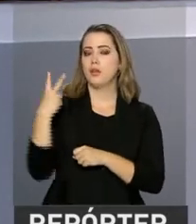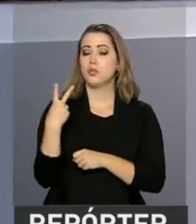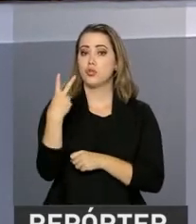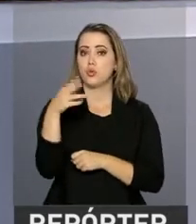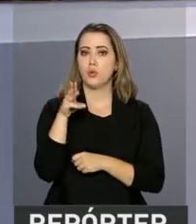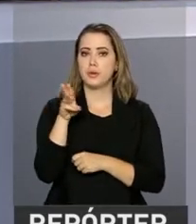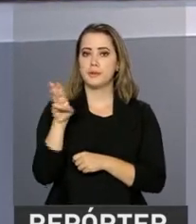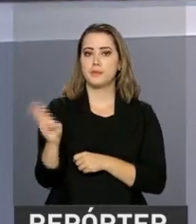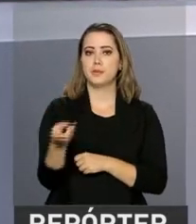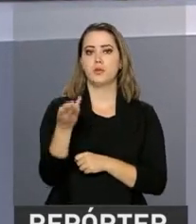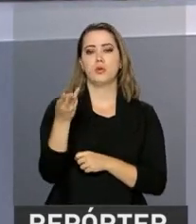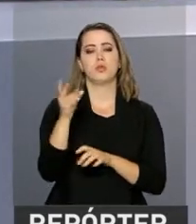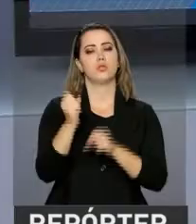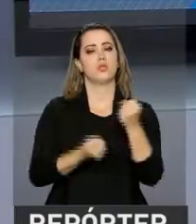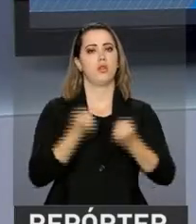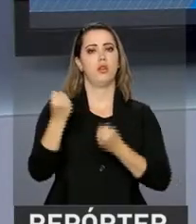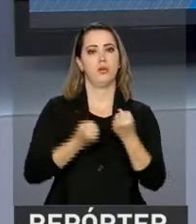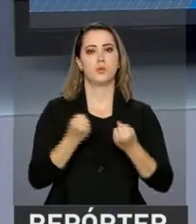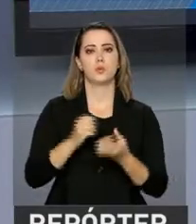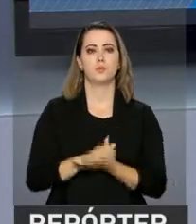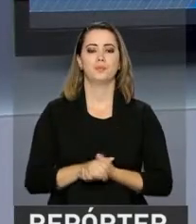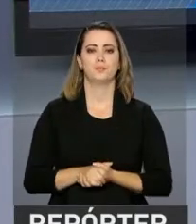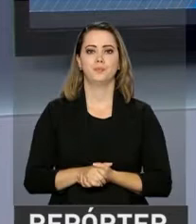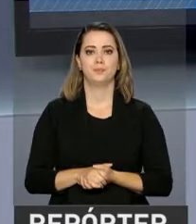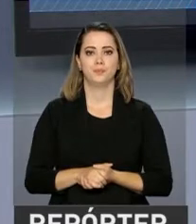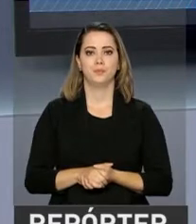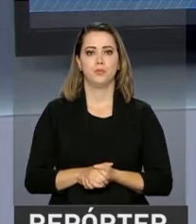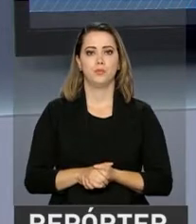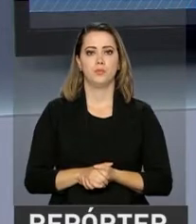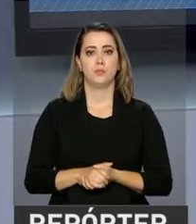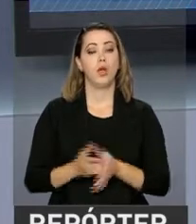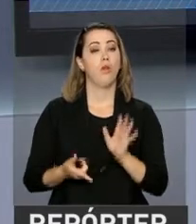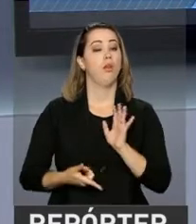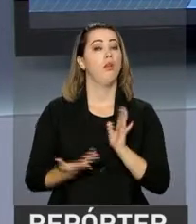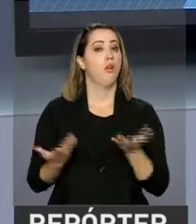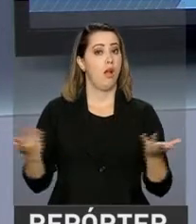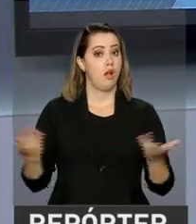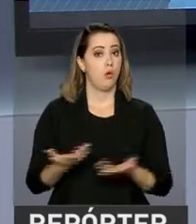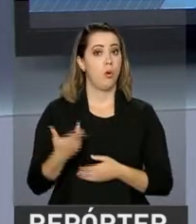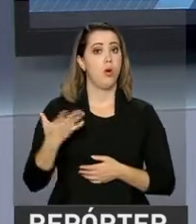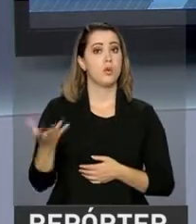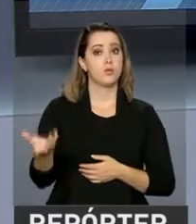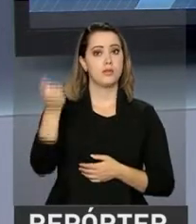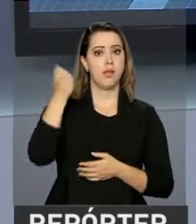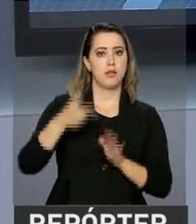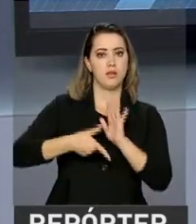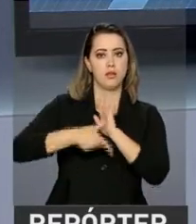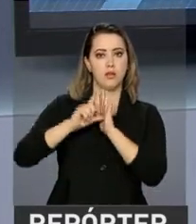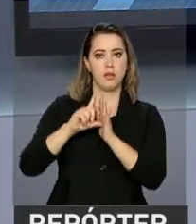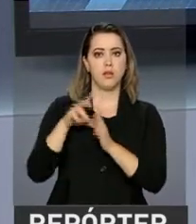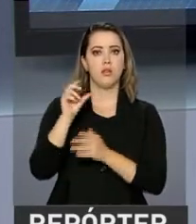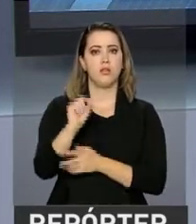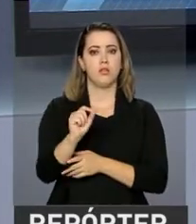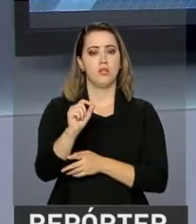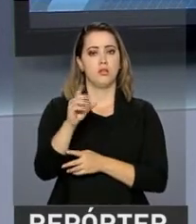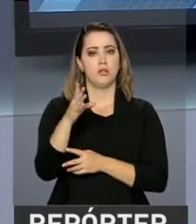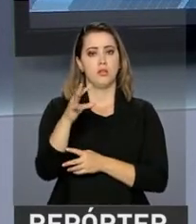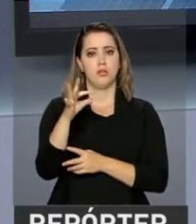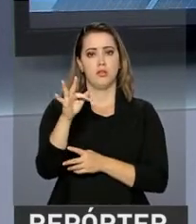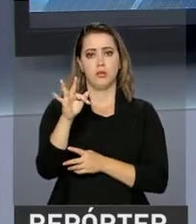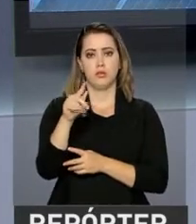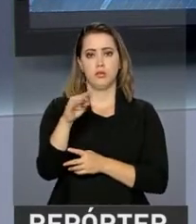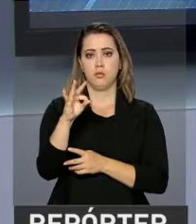milhões de unidades com a antecipação do tac do último lote de pagamento das contas inativas do fgts